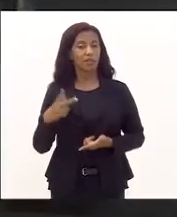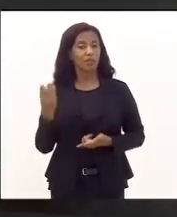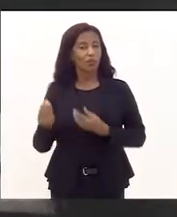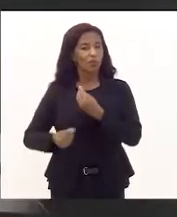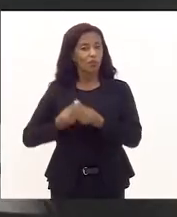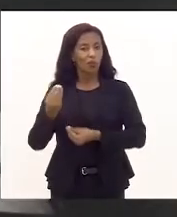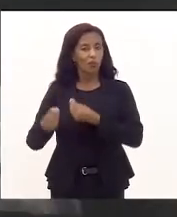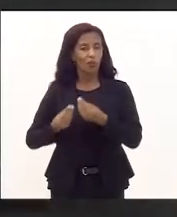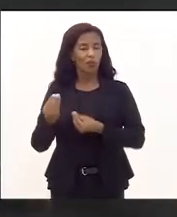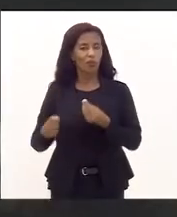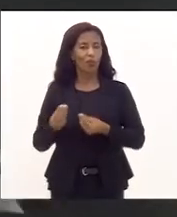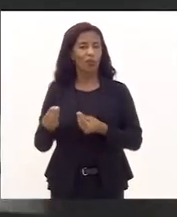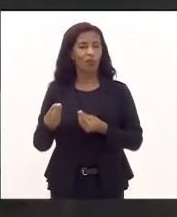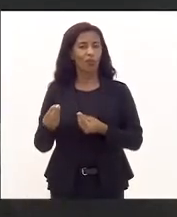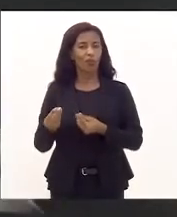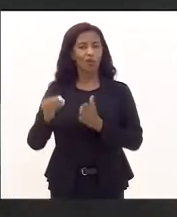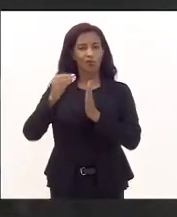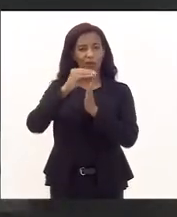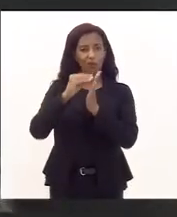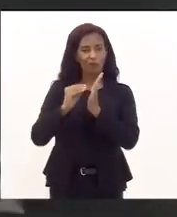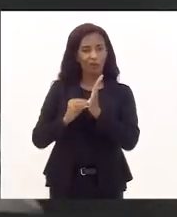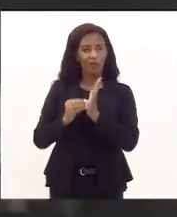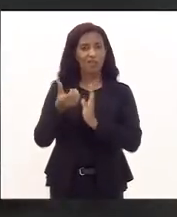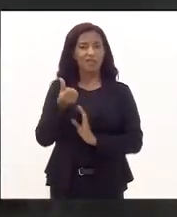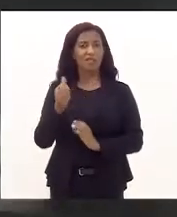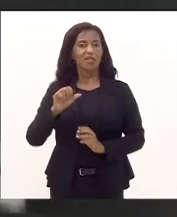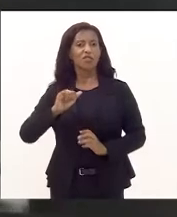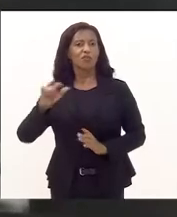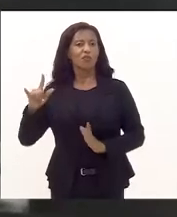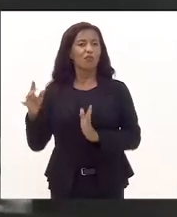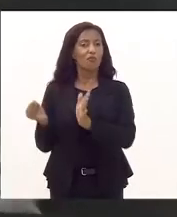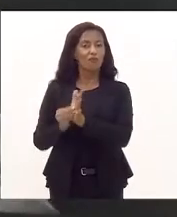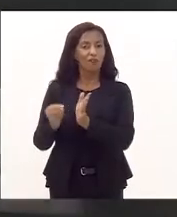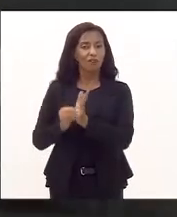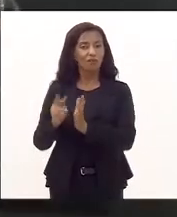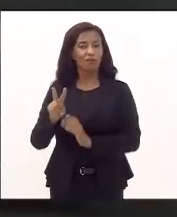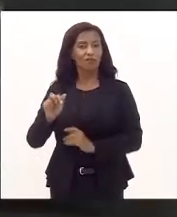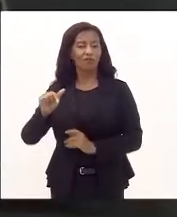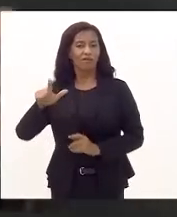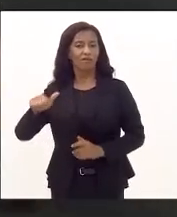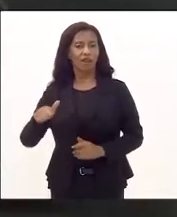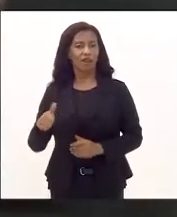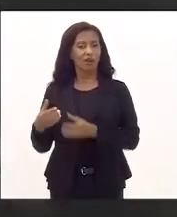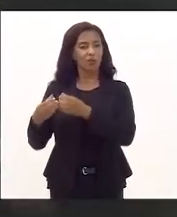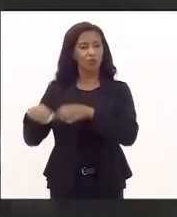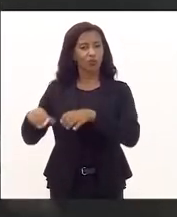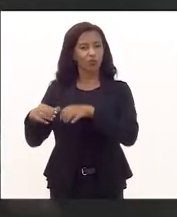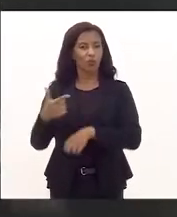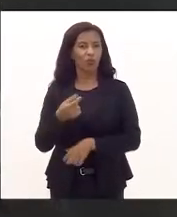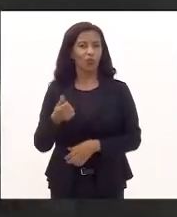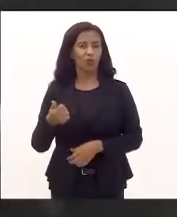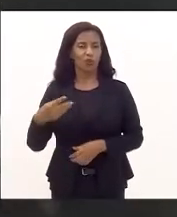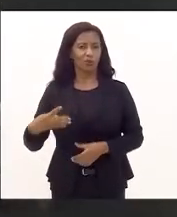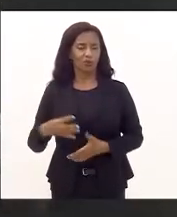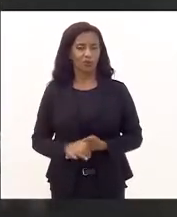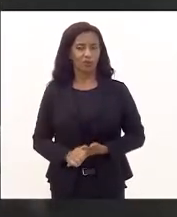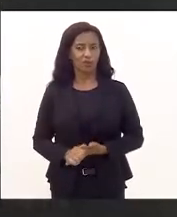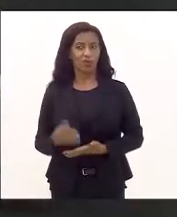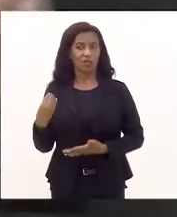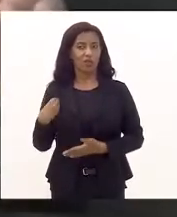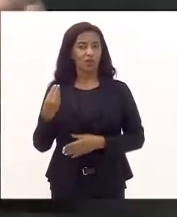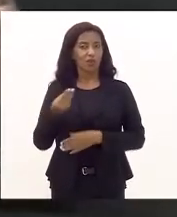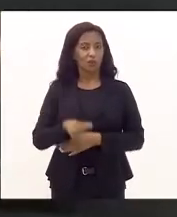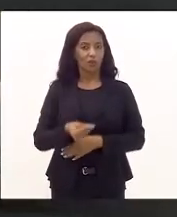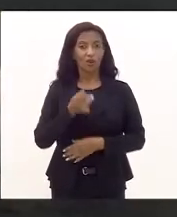que não foi preenchida as 6 mil vagas ainda do concurso de 2014. E eu vou colocar